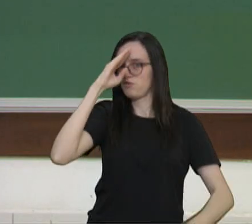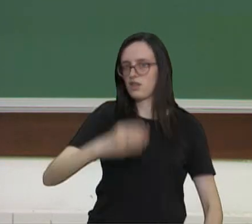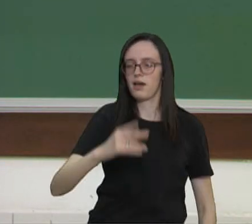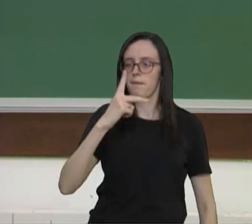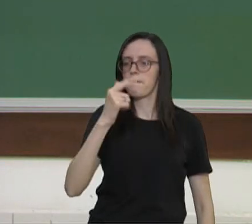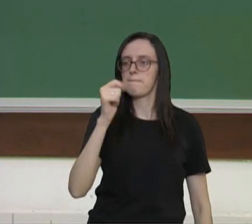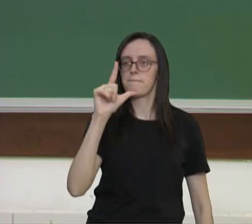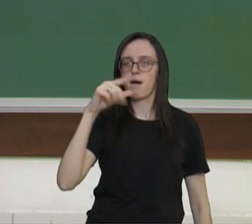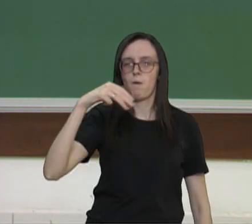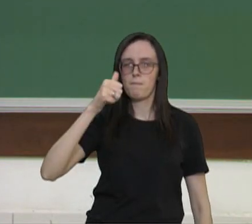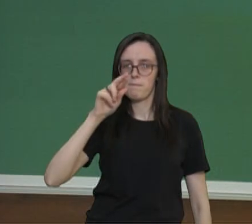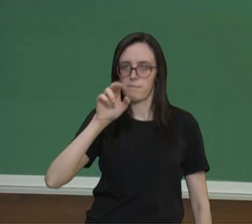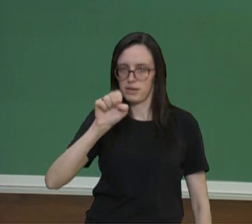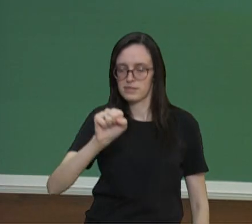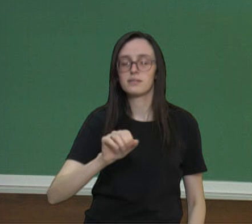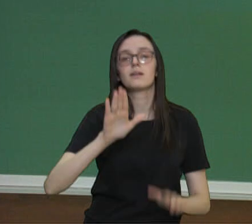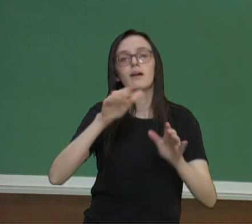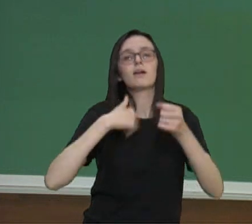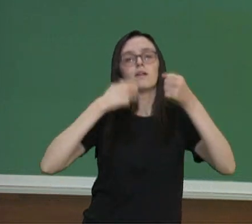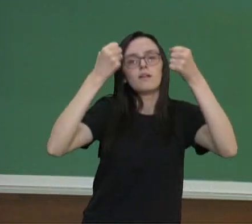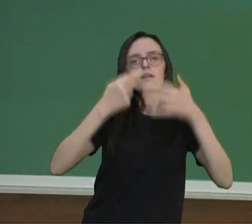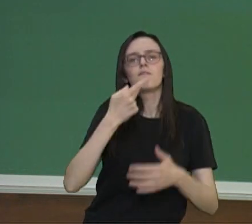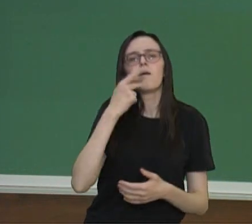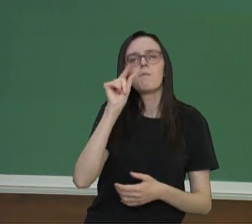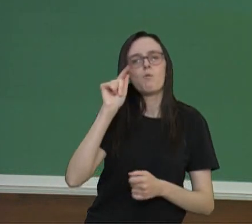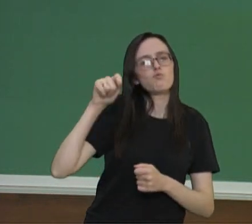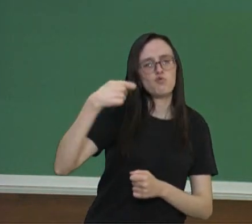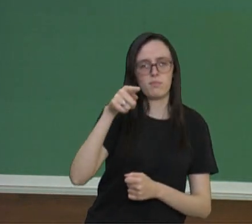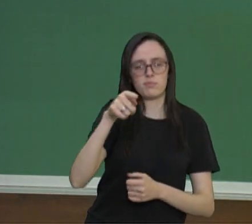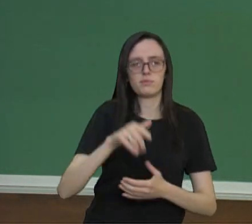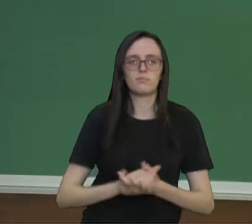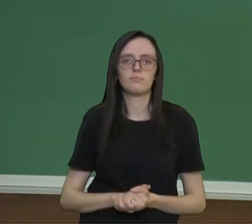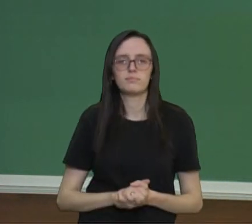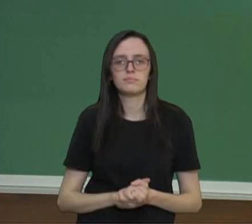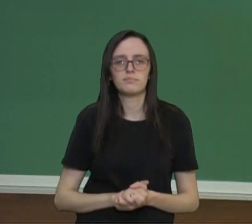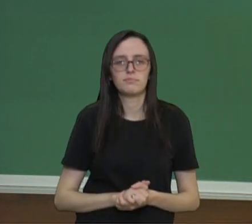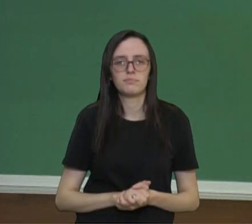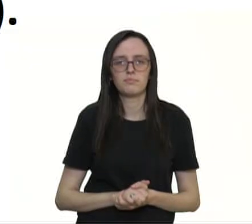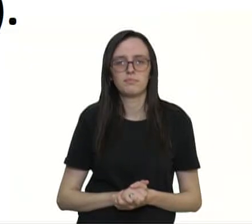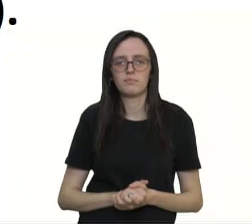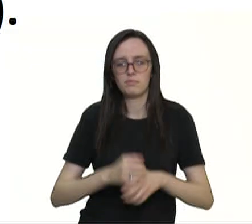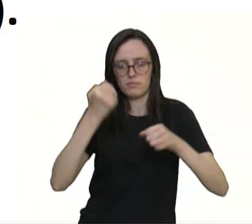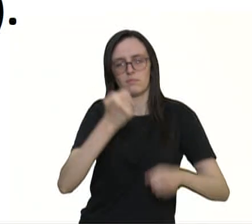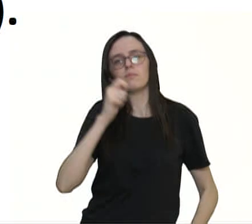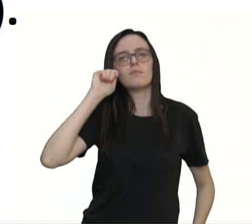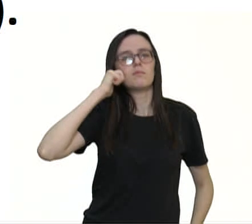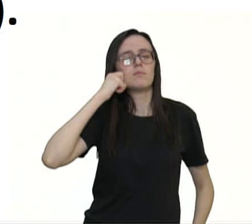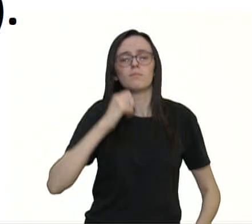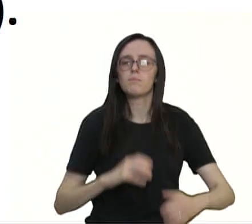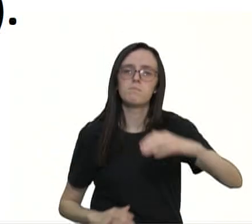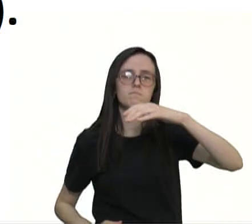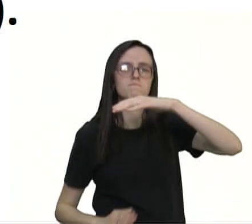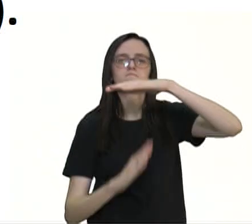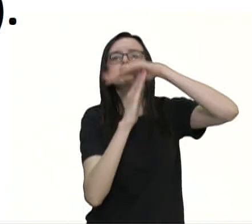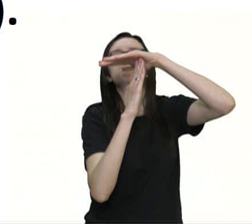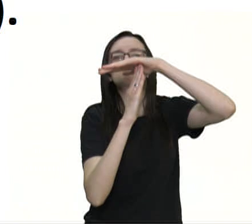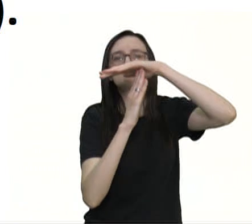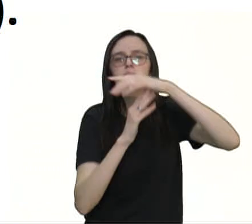dos Palmares. Então vamos falar um pouquinho sobre ele. O Quilombo dos Palmares teve o seu auge, o ápice,